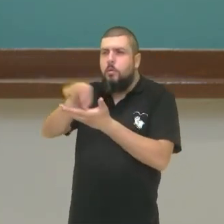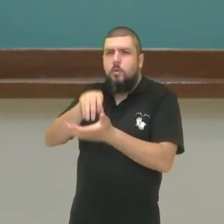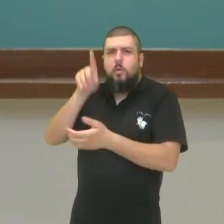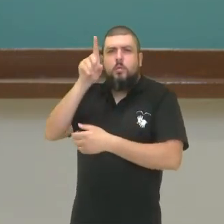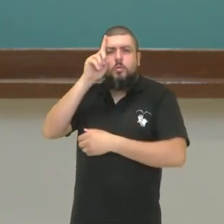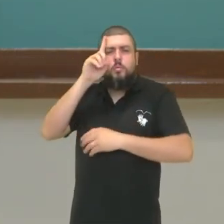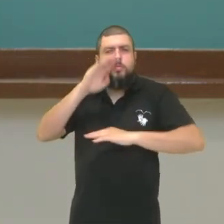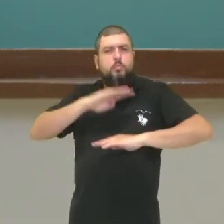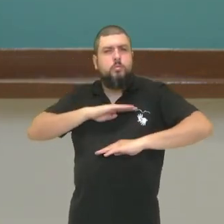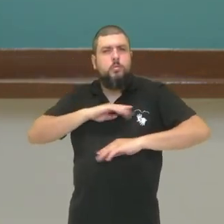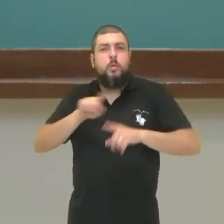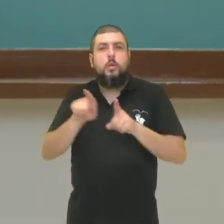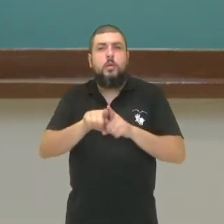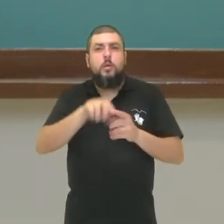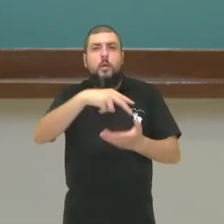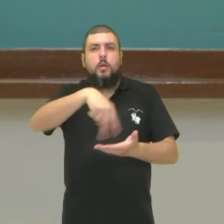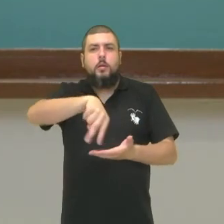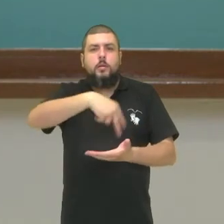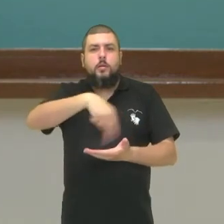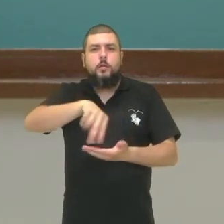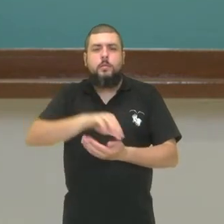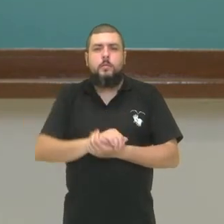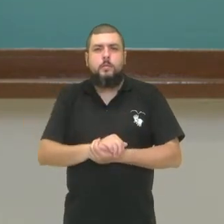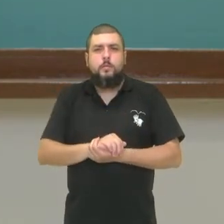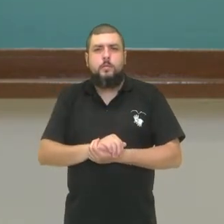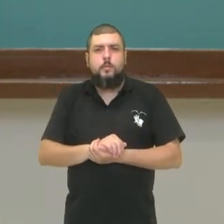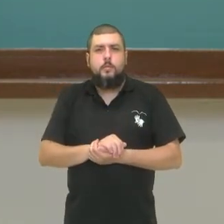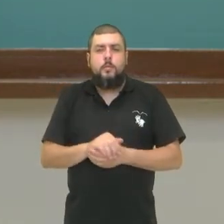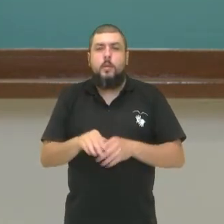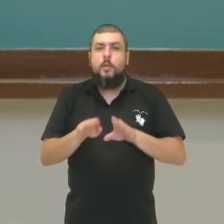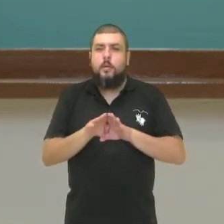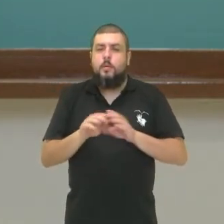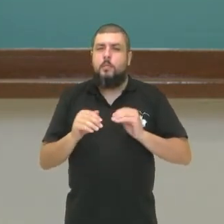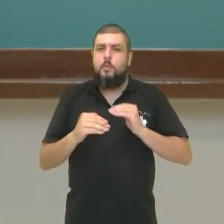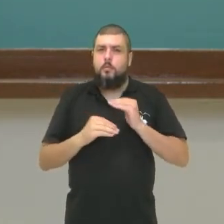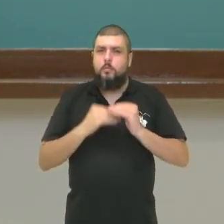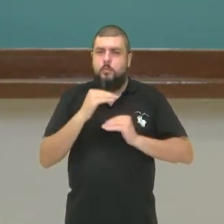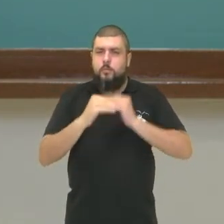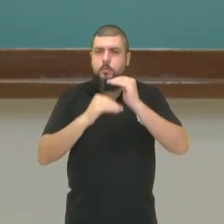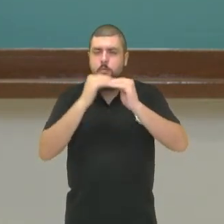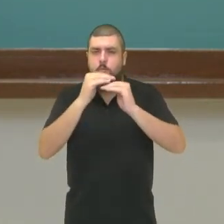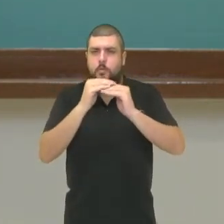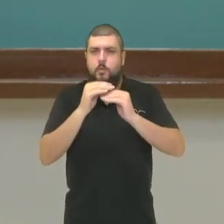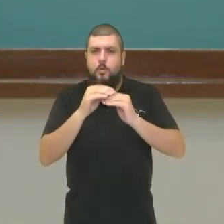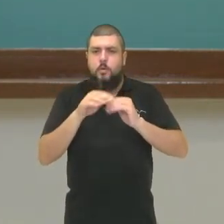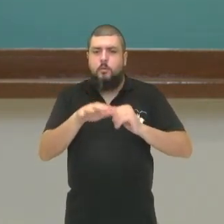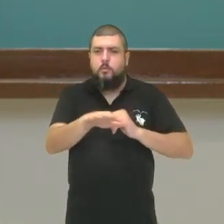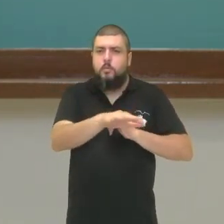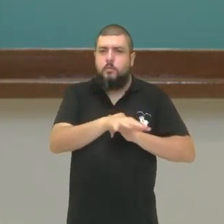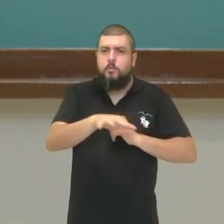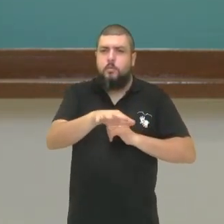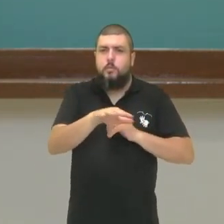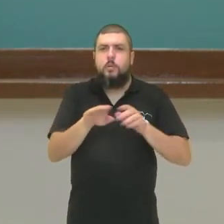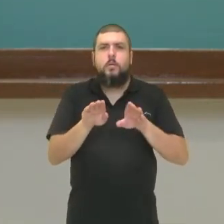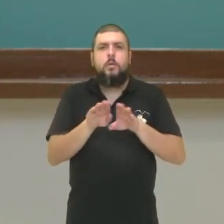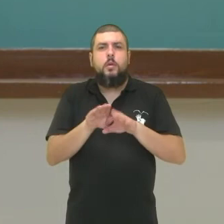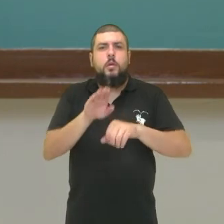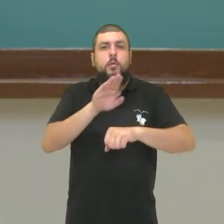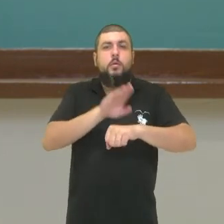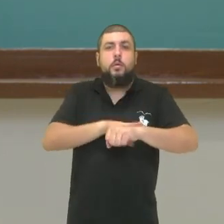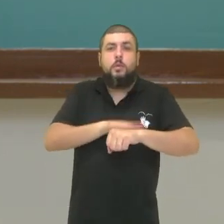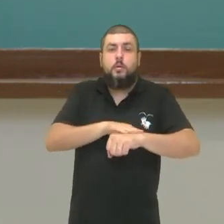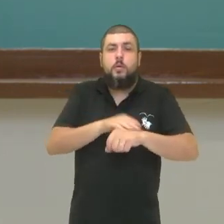as danças. Desenvolvimento da noção de espaço e do tempo e o trabalho em grupo. E como já